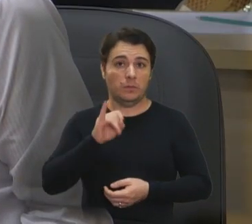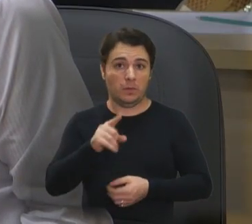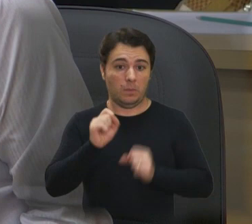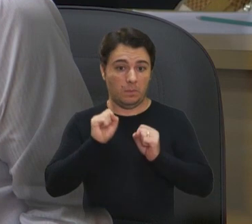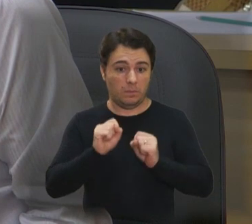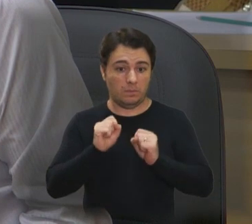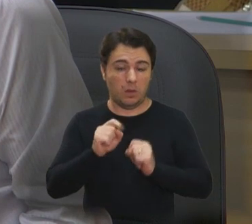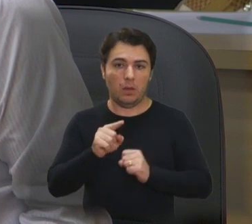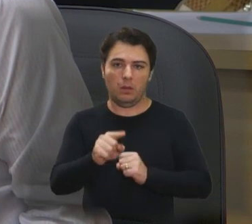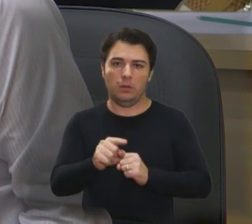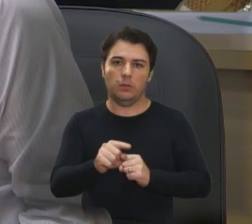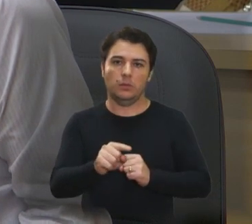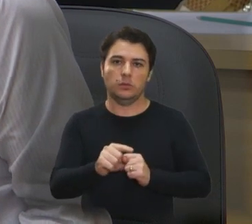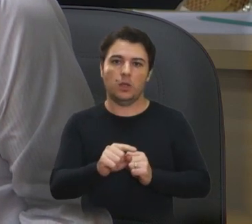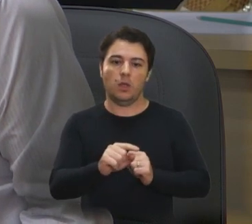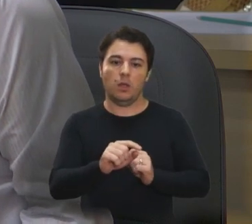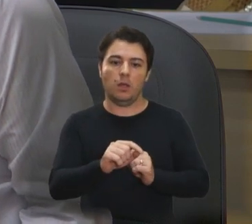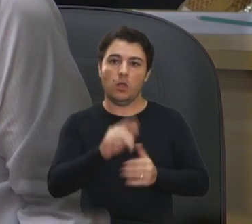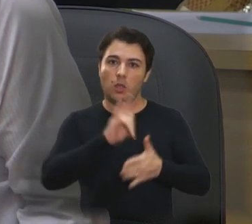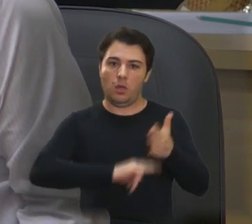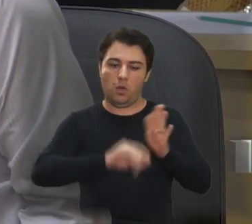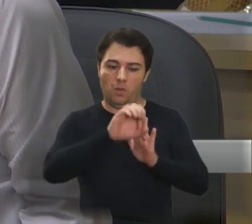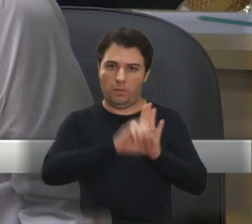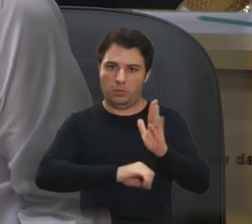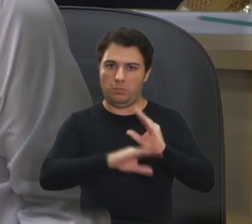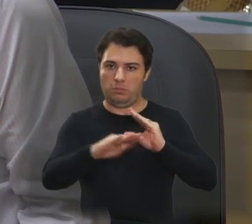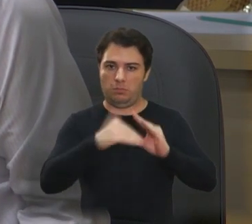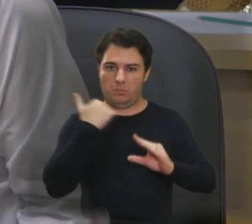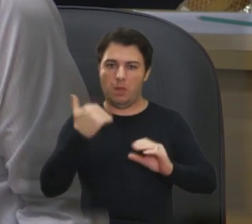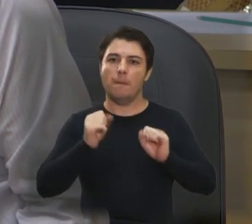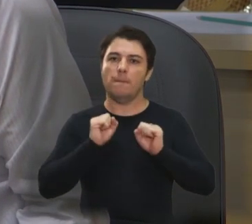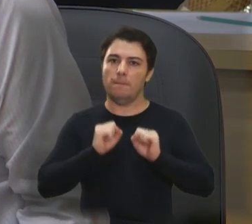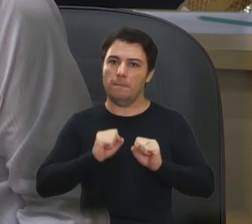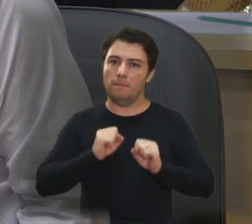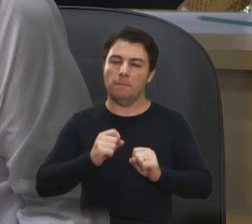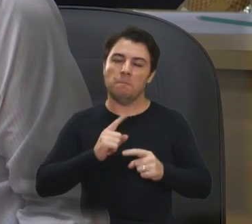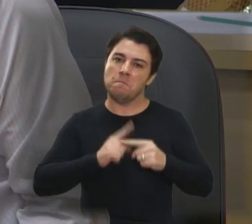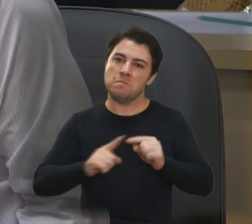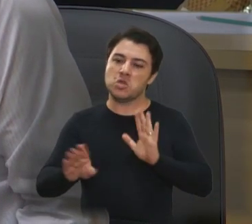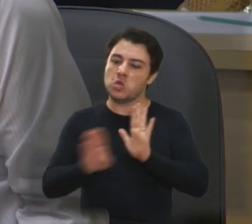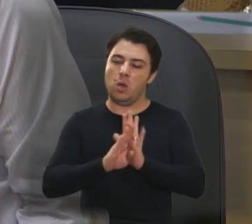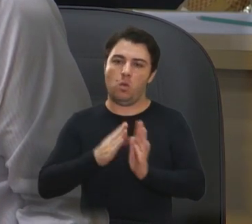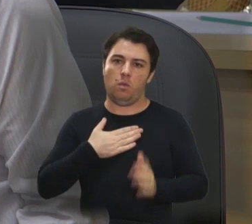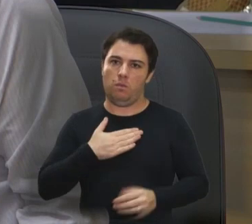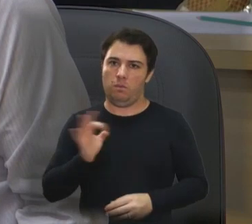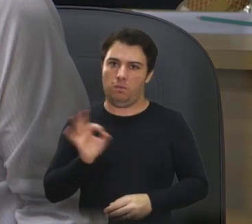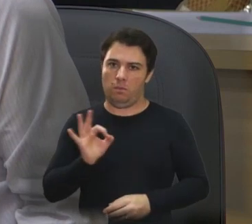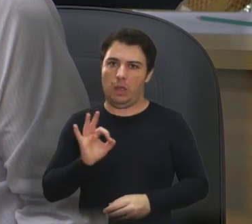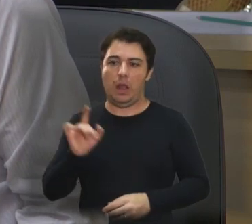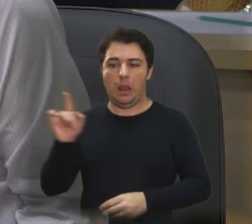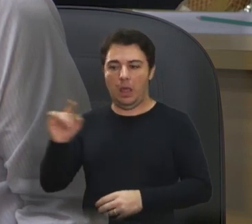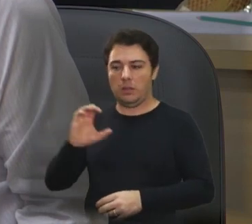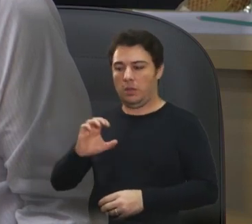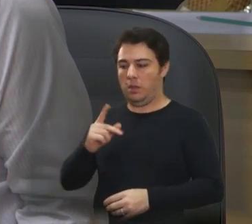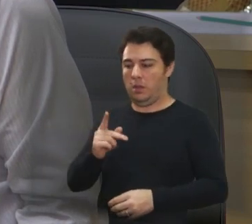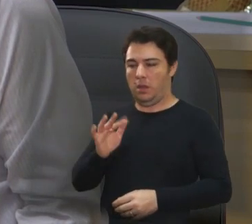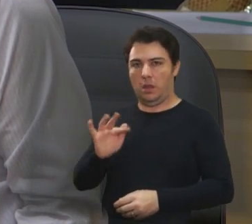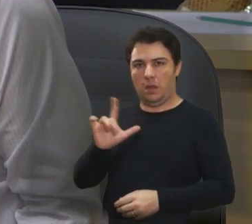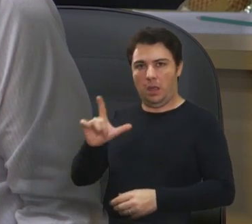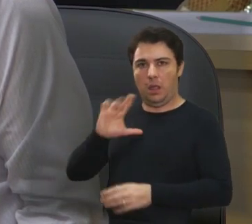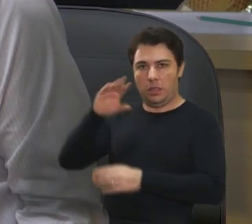puder encaminhar um esse eu fiz que não chegou até a minha mão para eu poder internalizar entre as áreas para